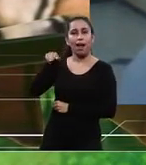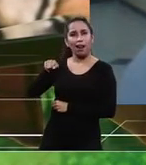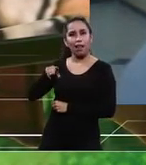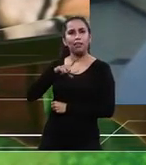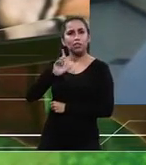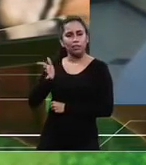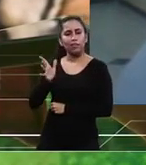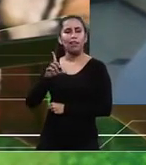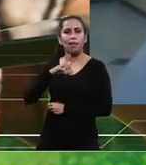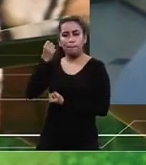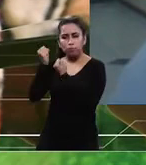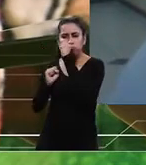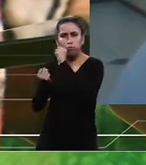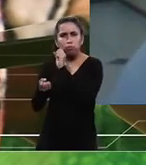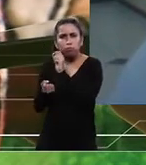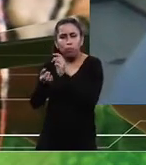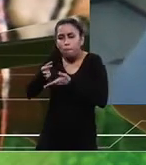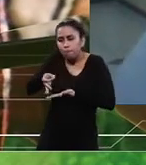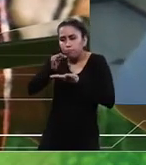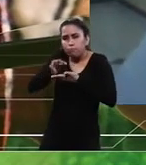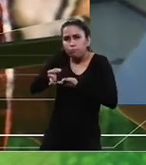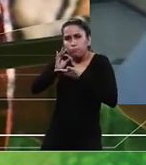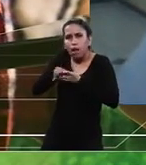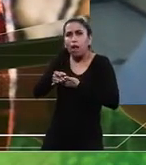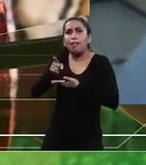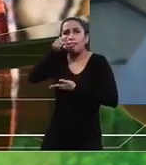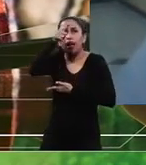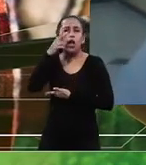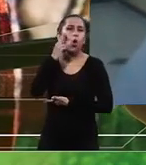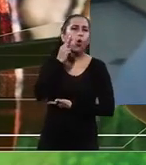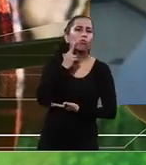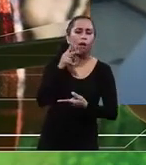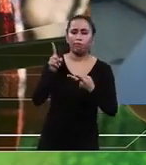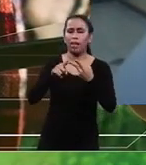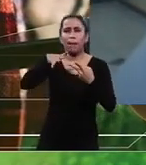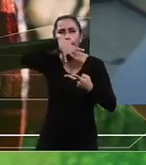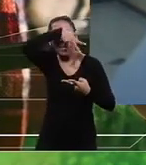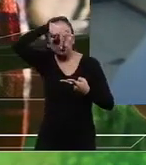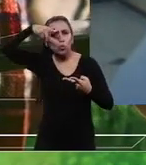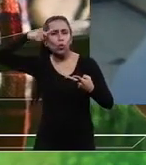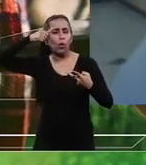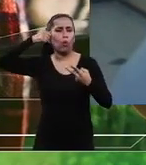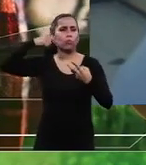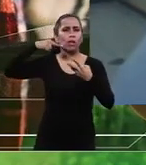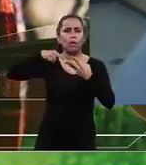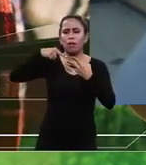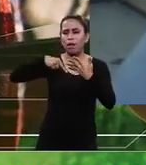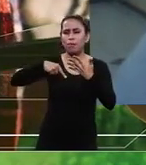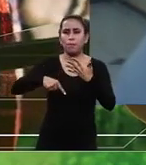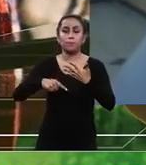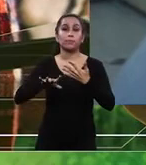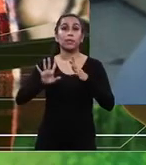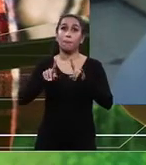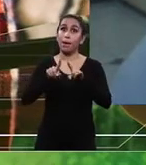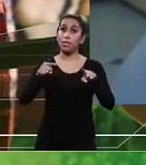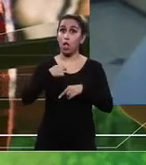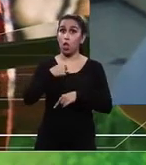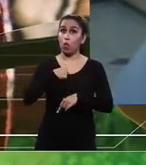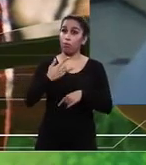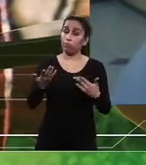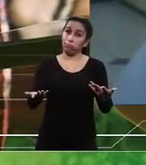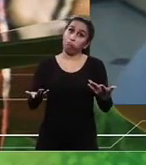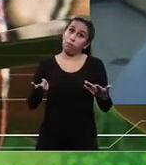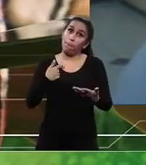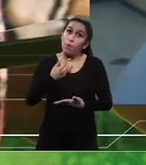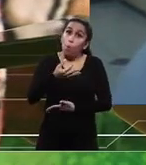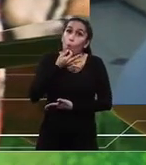produzidos em Rondônia. Rondônia, Mato Grosso, e eu tenho uma coisa que para